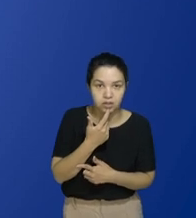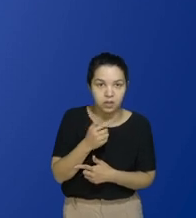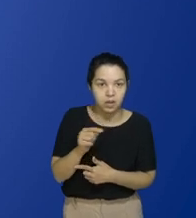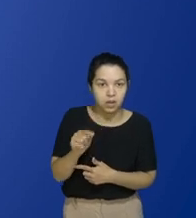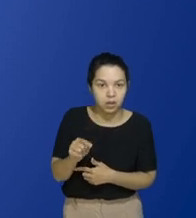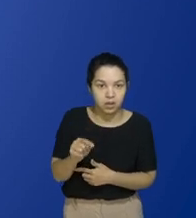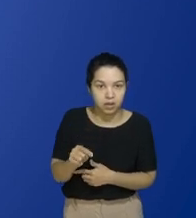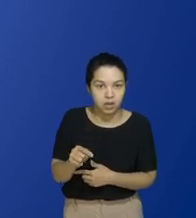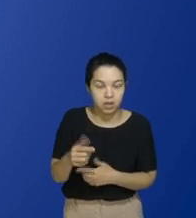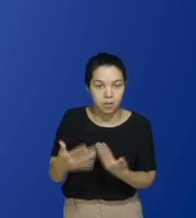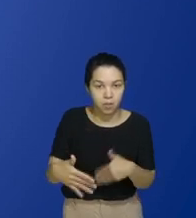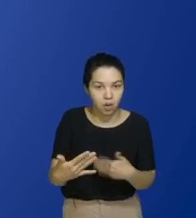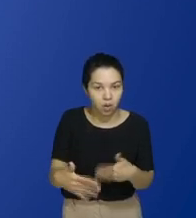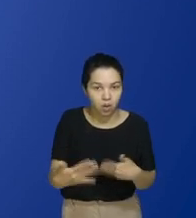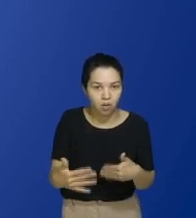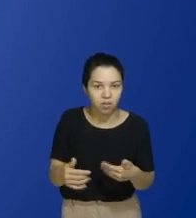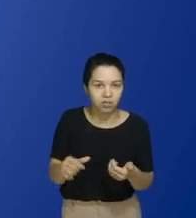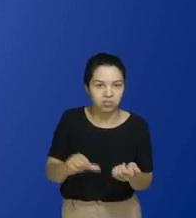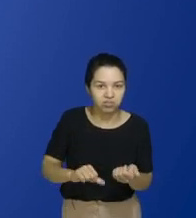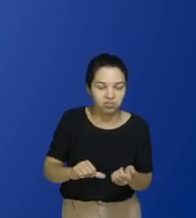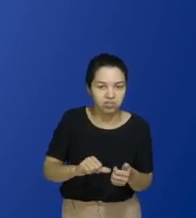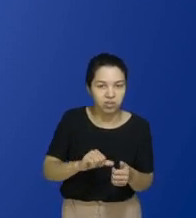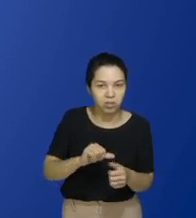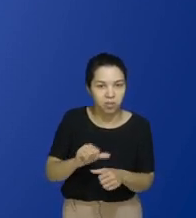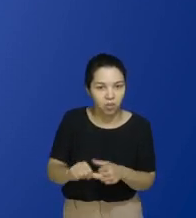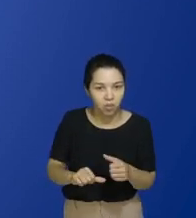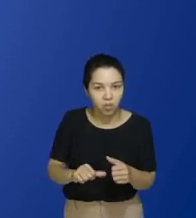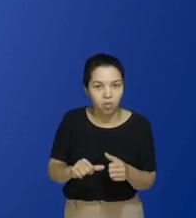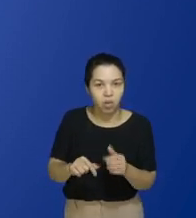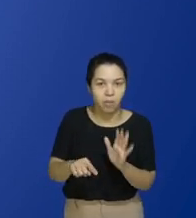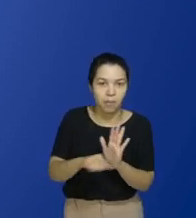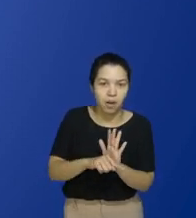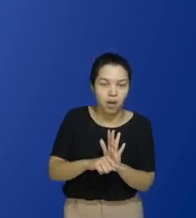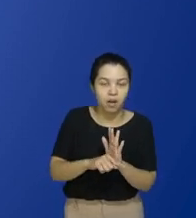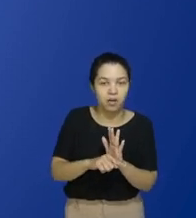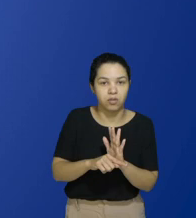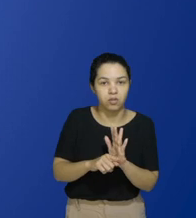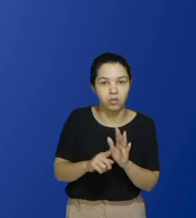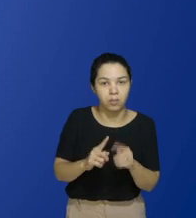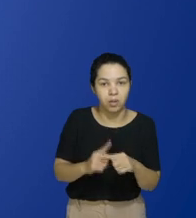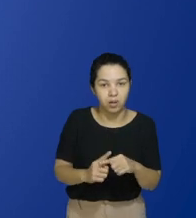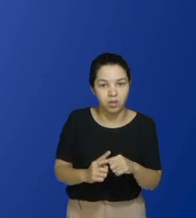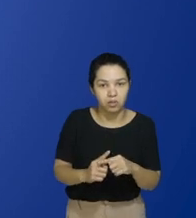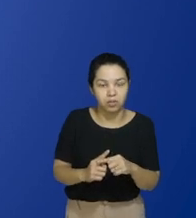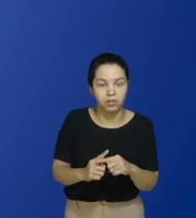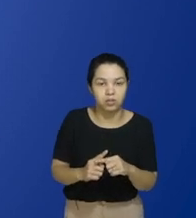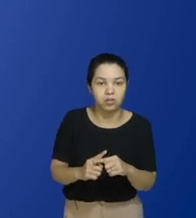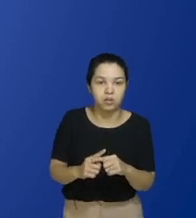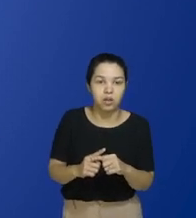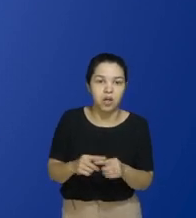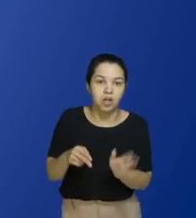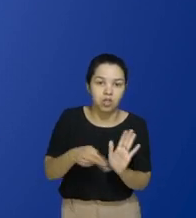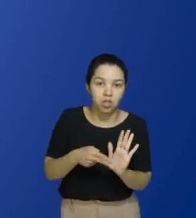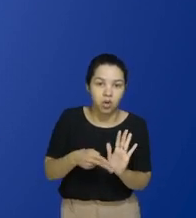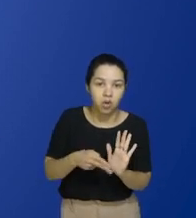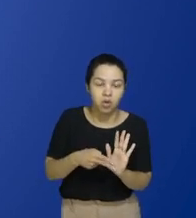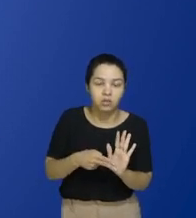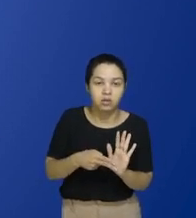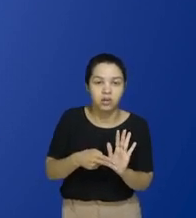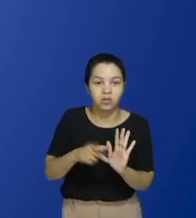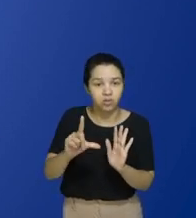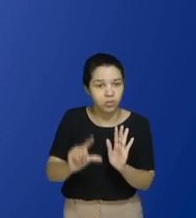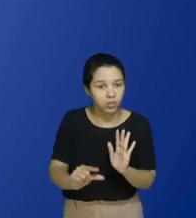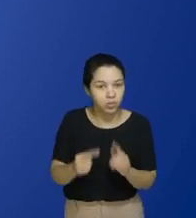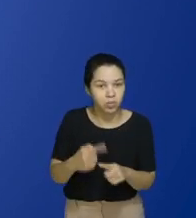pulam questão, elas trocam sinal de mais para menos e elas abaixam muita nota pela falta